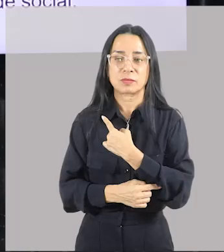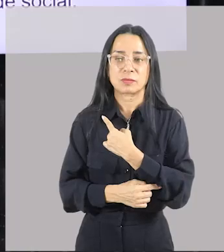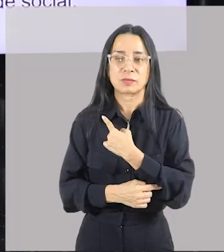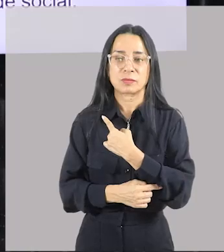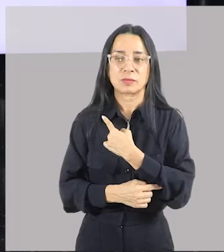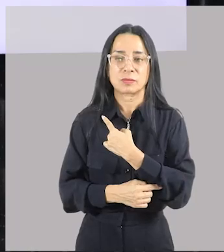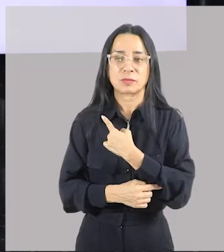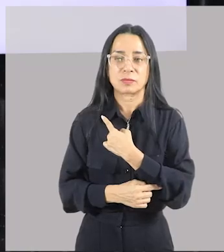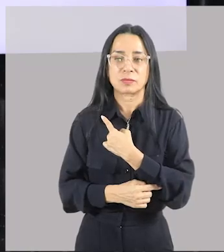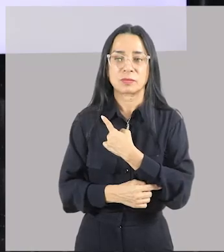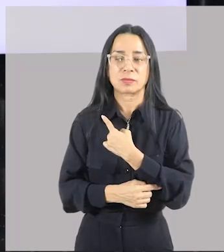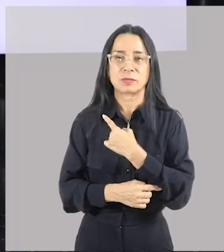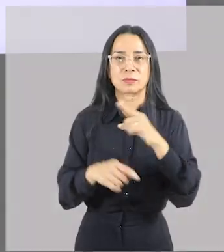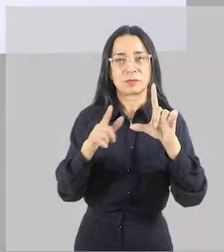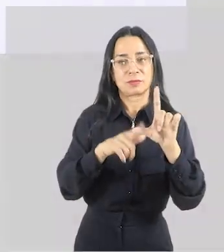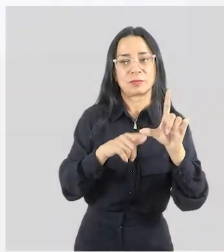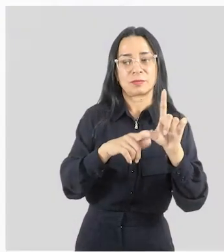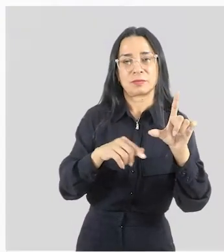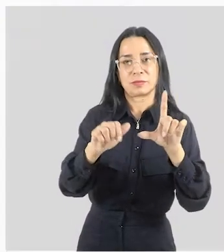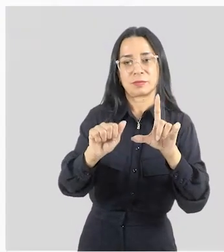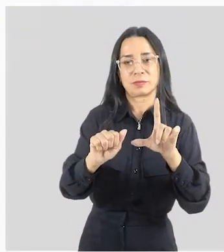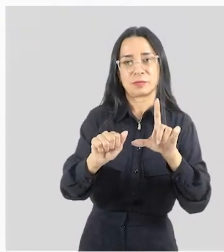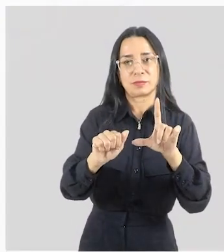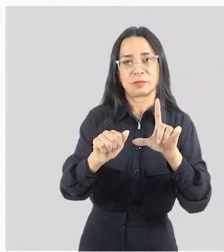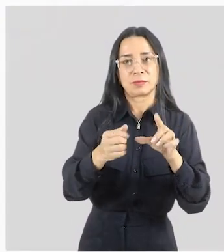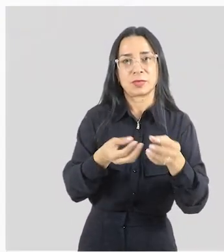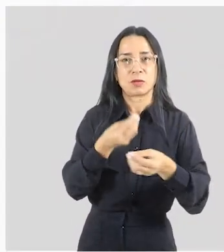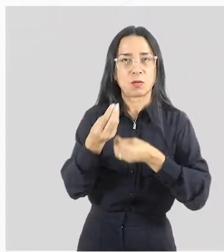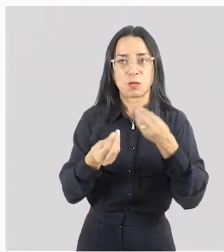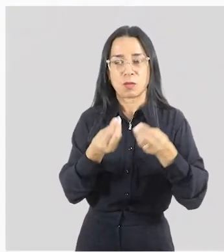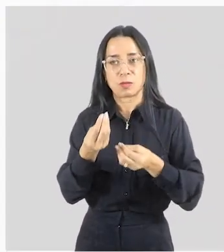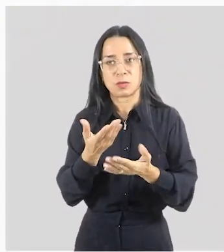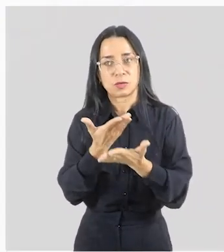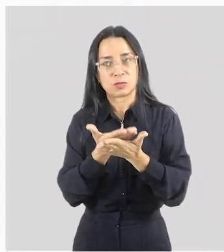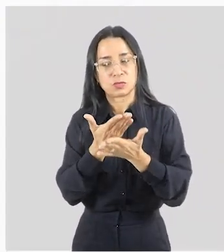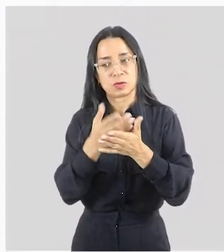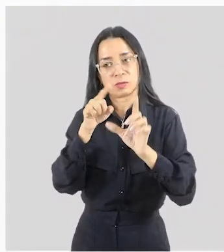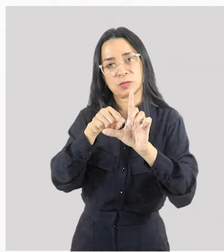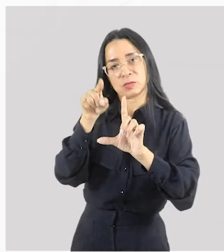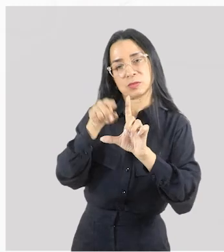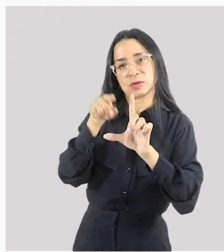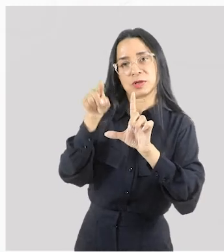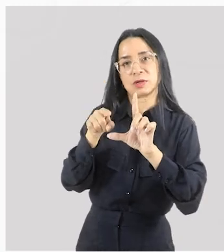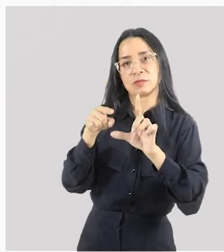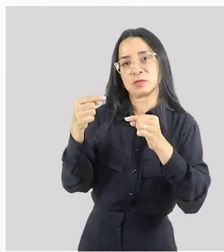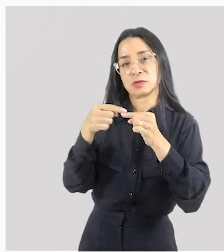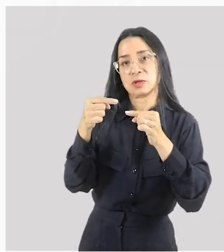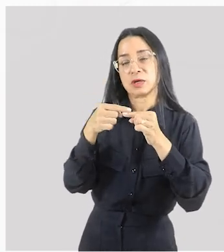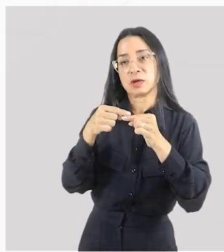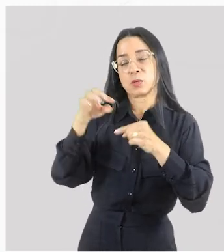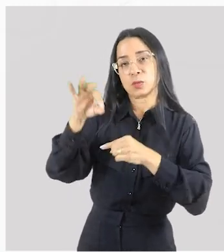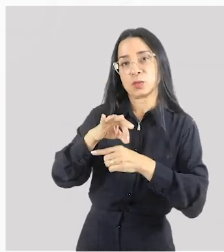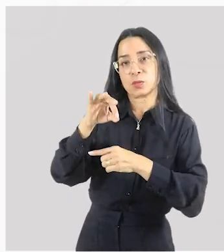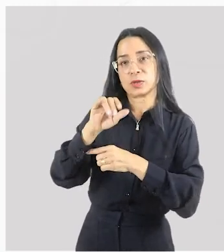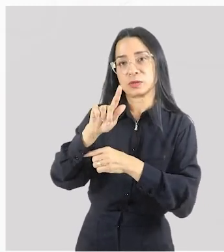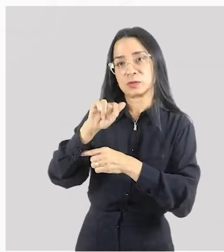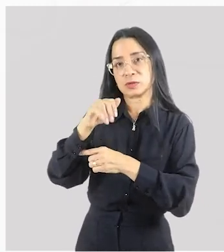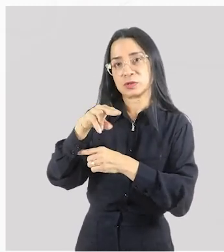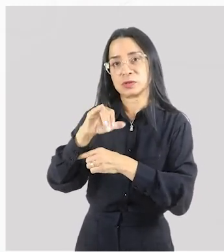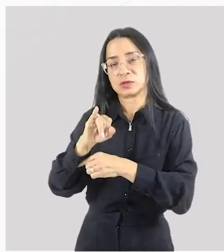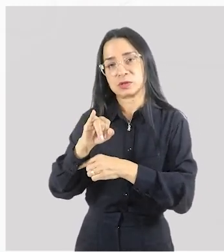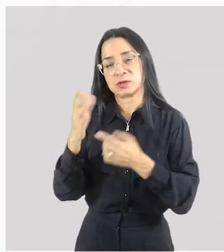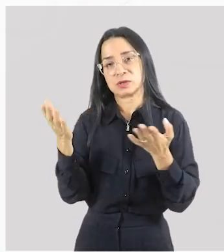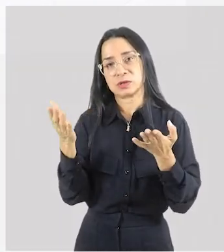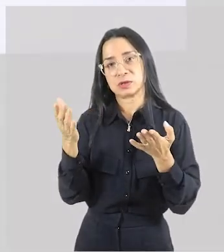é a letra A. Como a gente viu no gráfico, segundo o índice de Gini, que é um índice